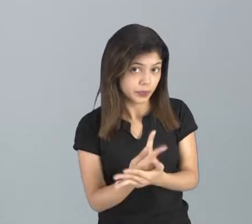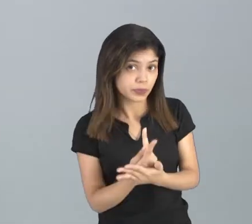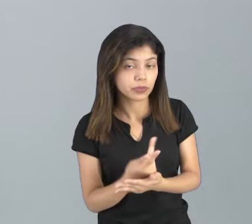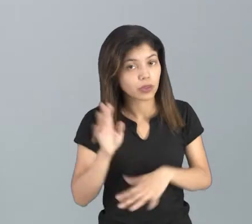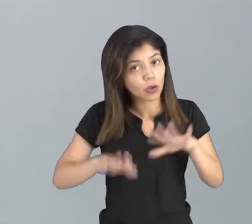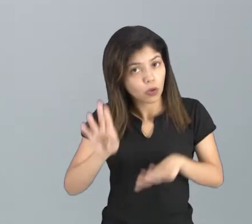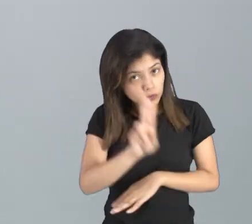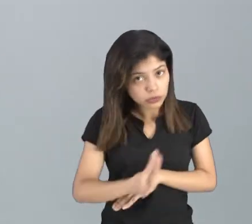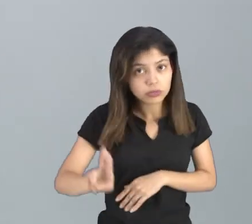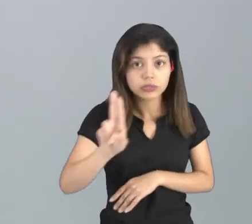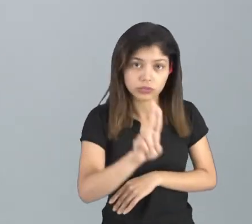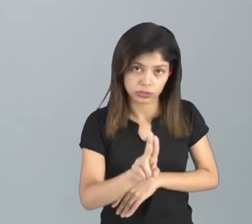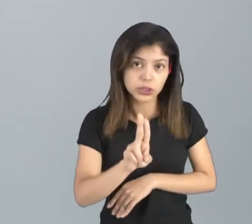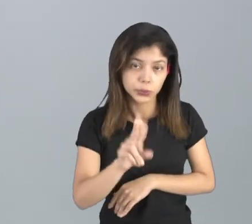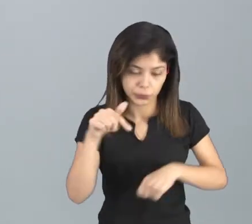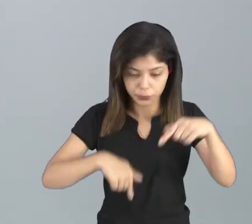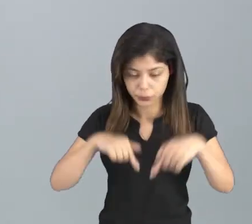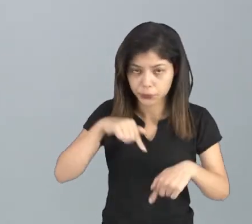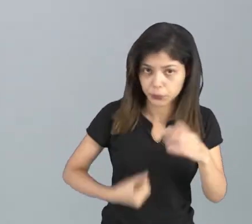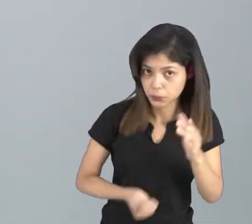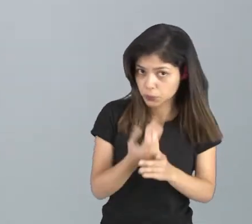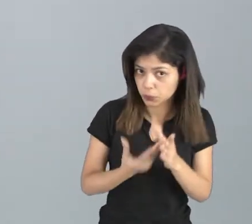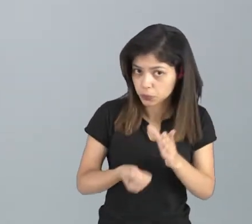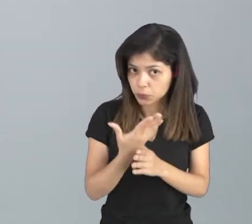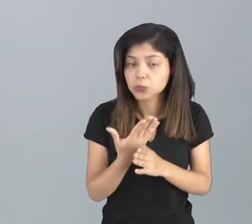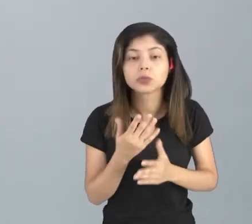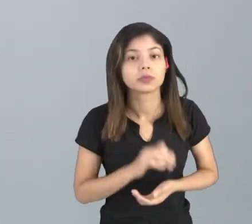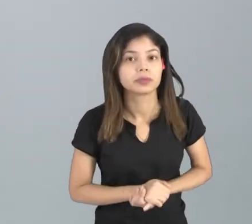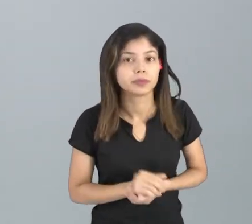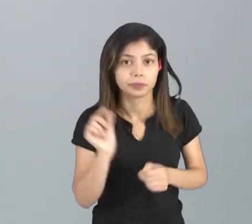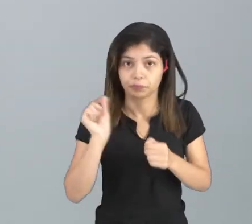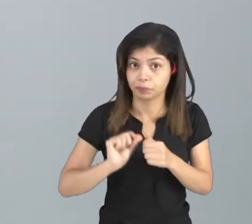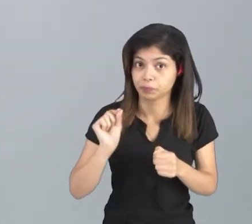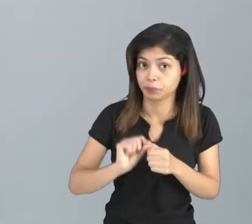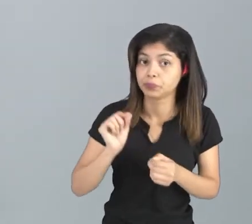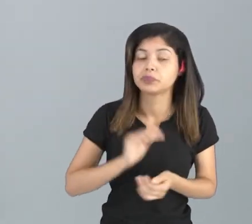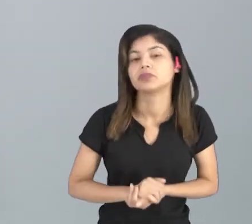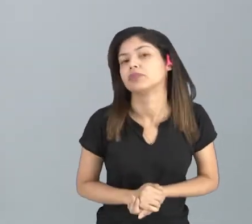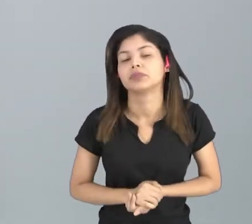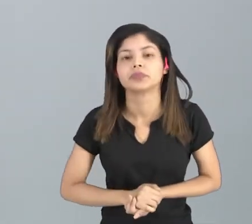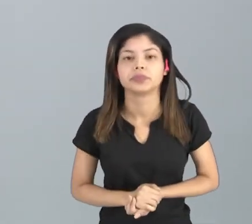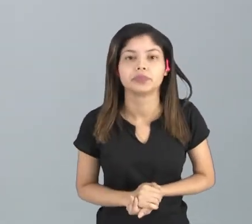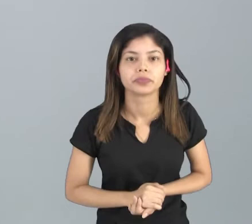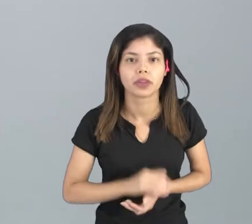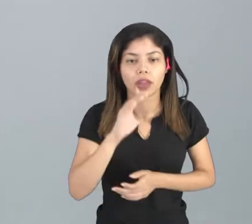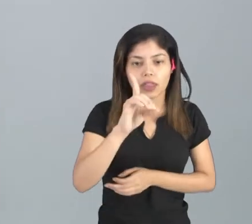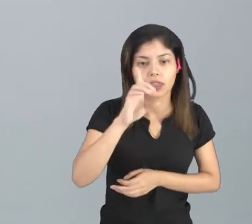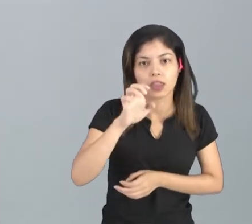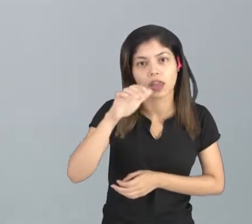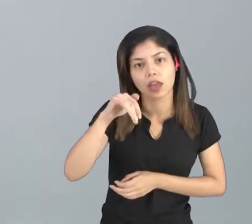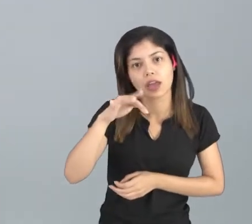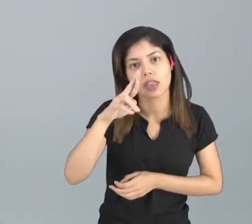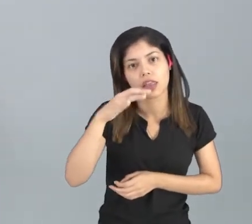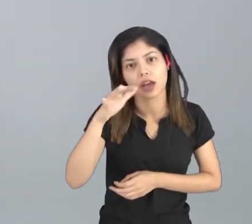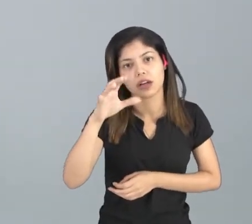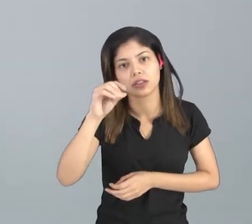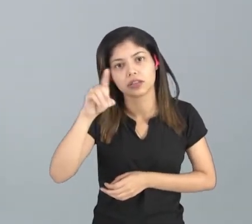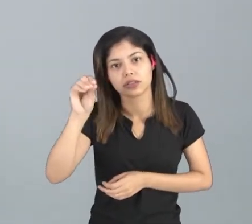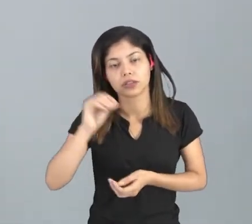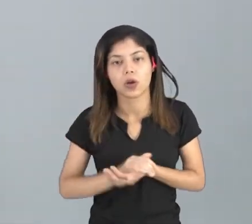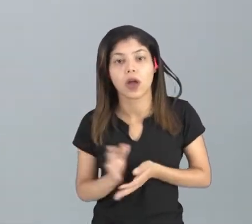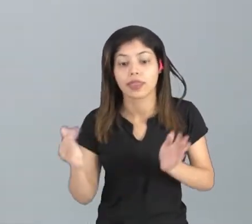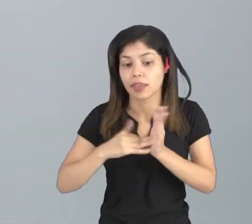é usado produtos químicos que, ou seja, feito a decantação nos rios ou até